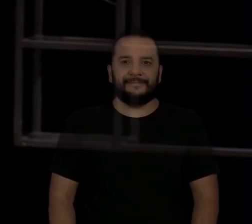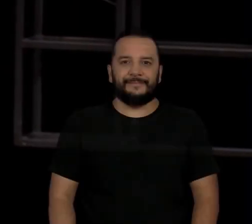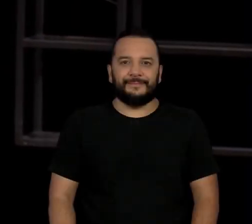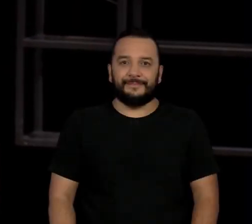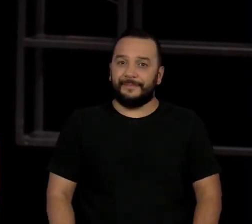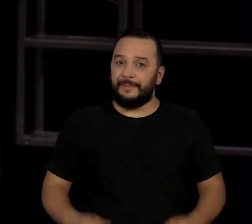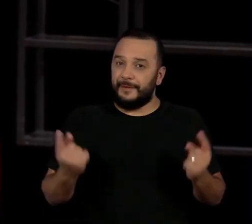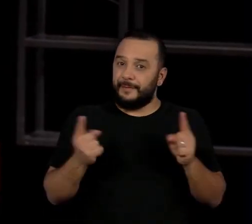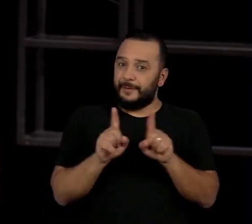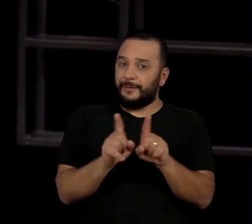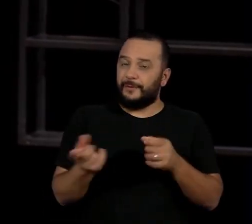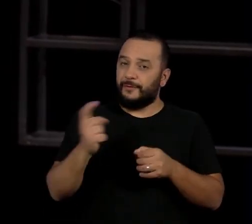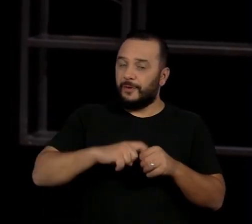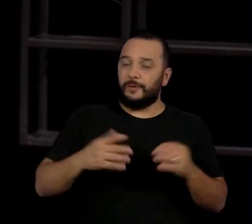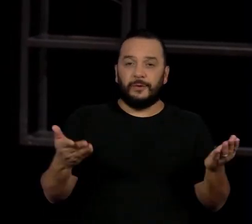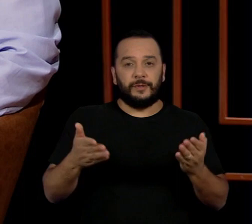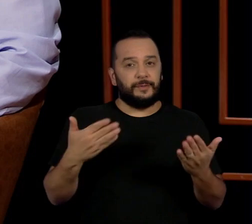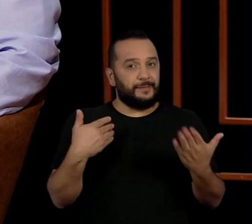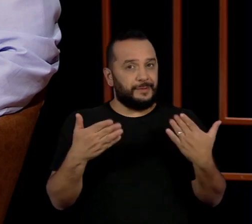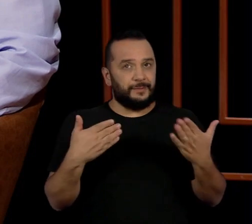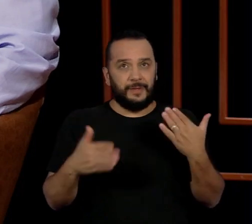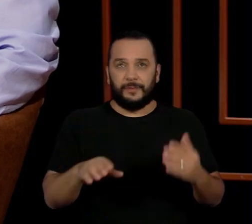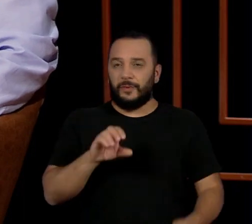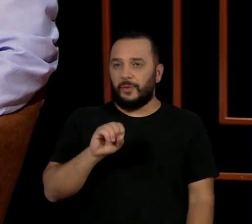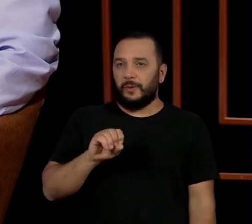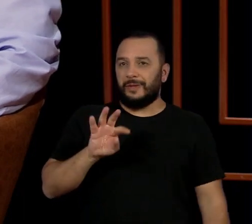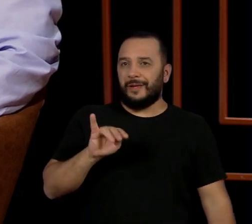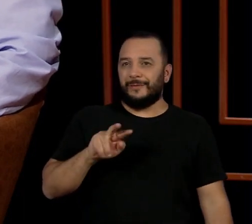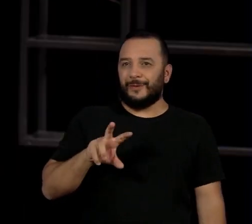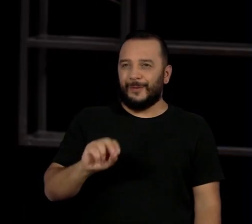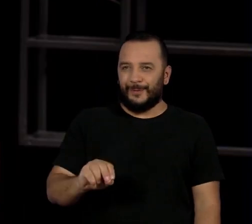Persona está de volta e hoje o nosso bate-papo é com Otávio Miller.